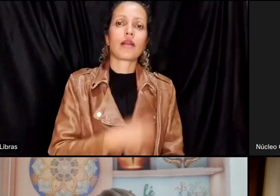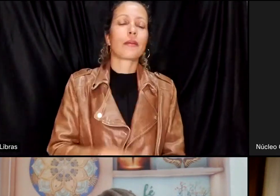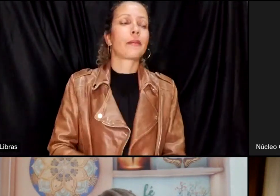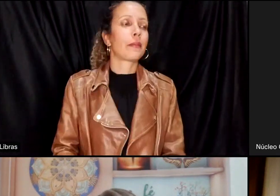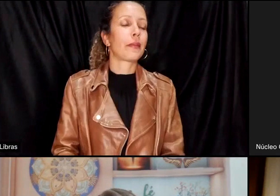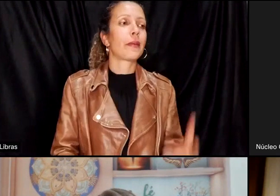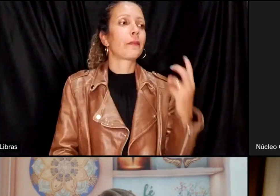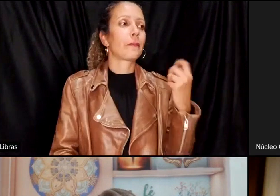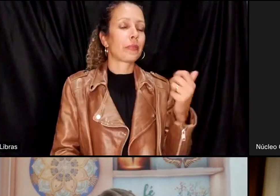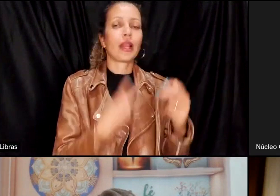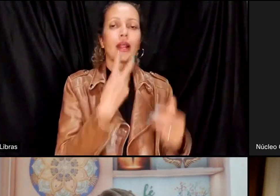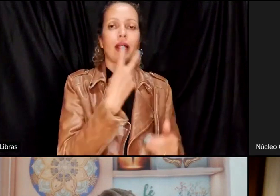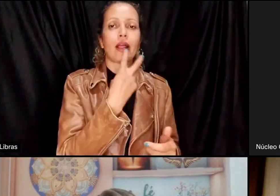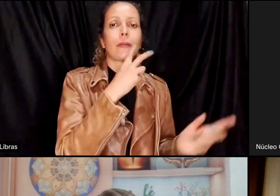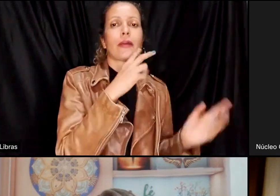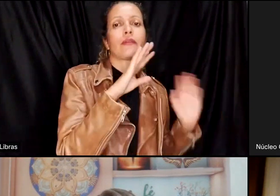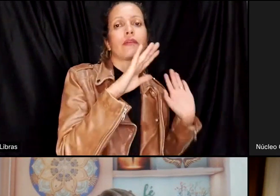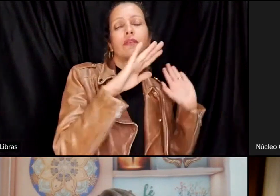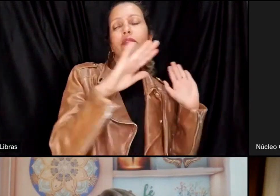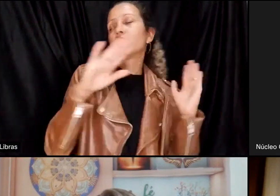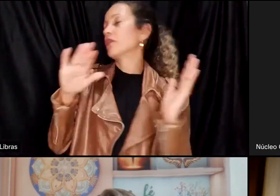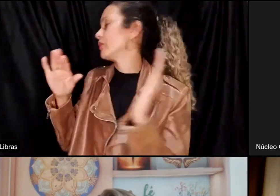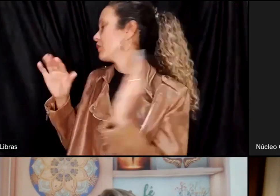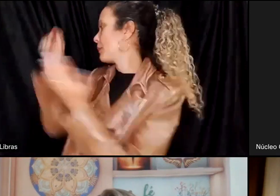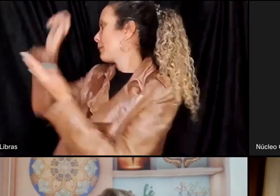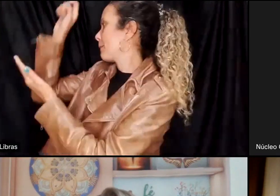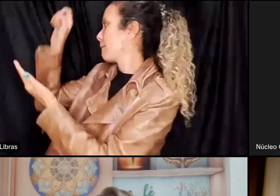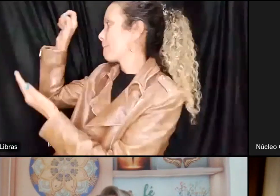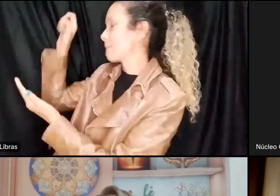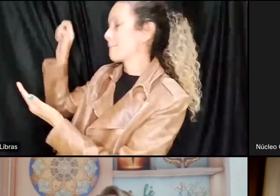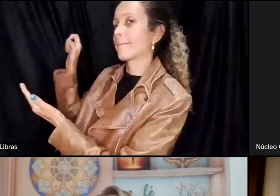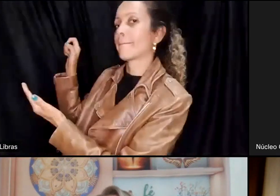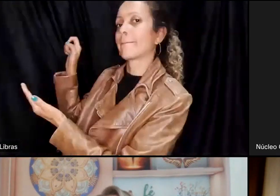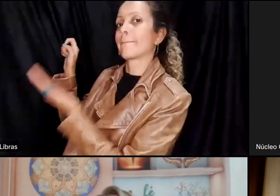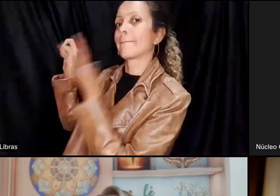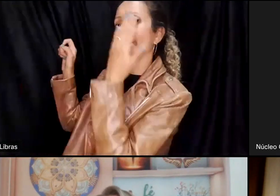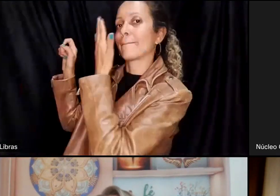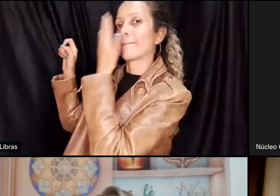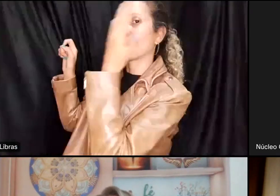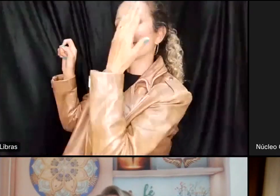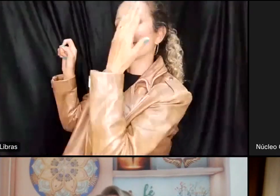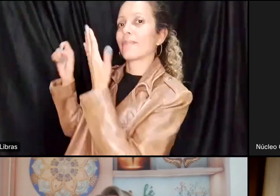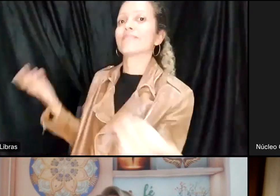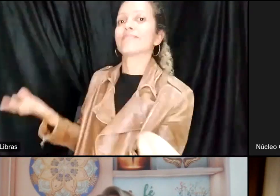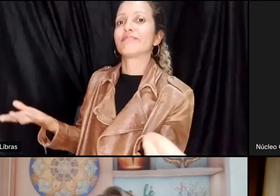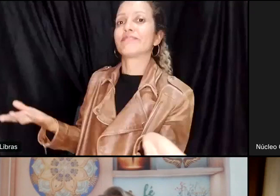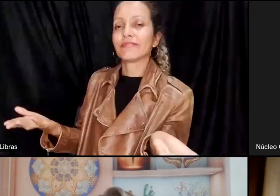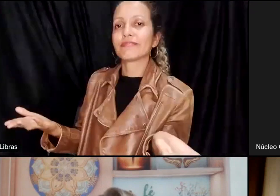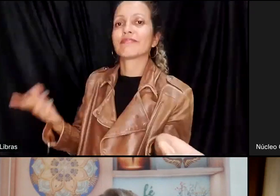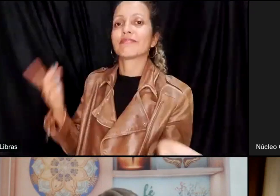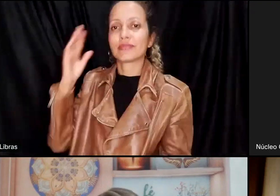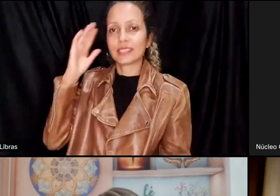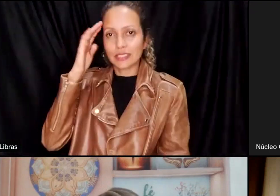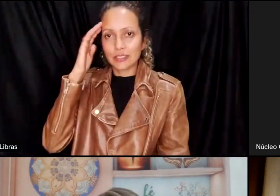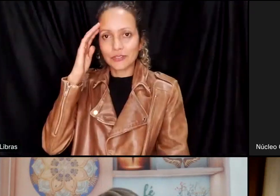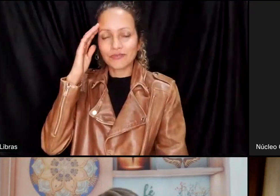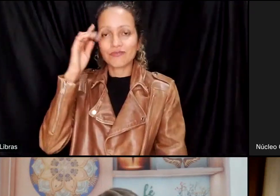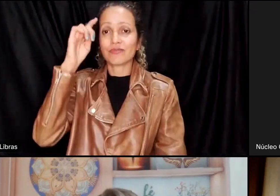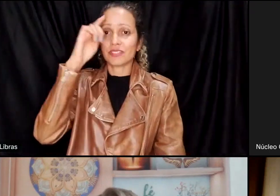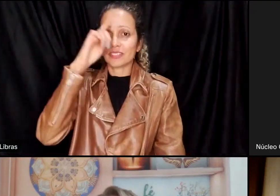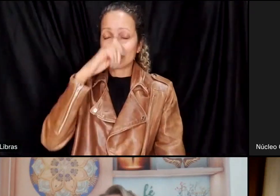acabou. Você já perdeu. Você entende? Então, existe todo esse trabalho que tem que olhar,